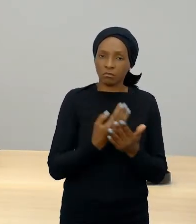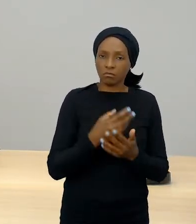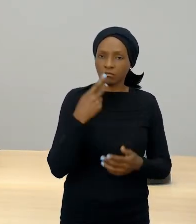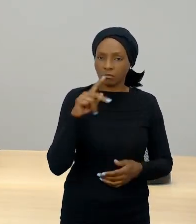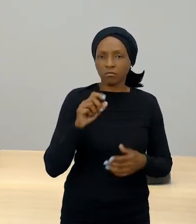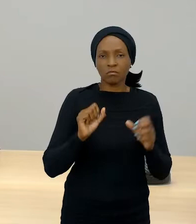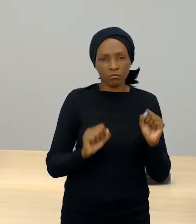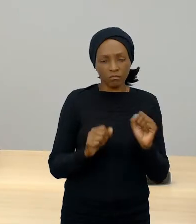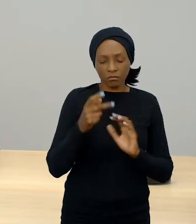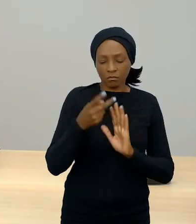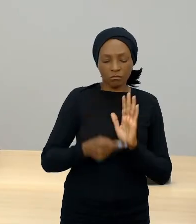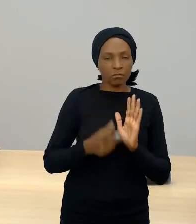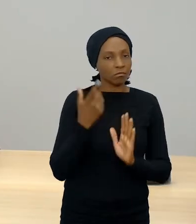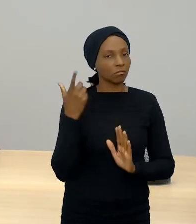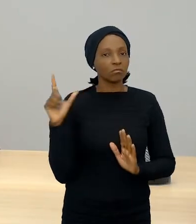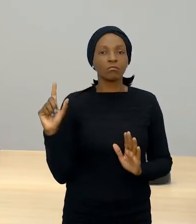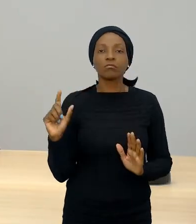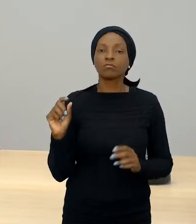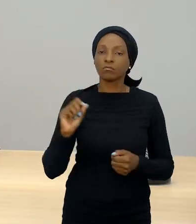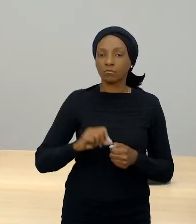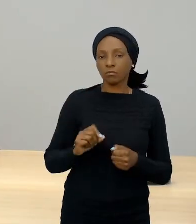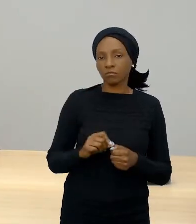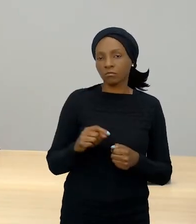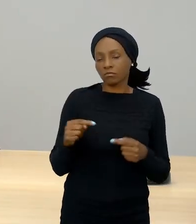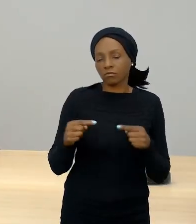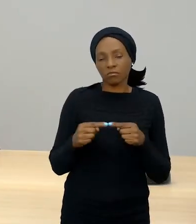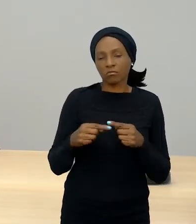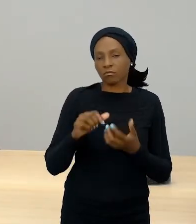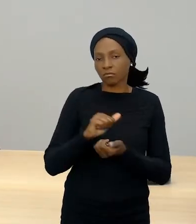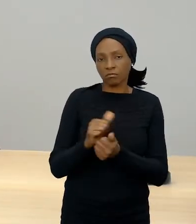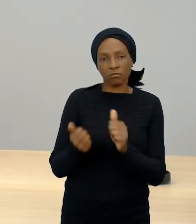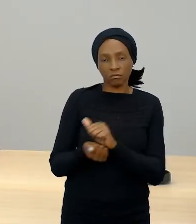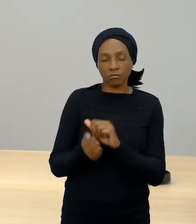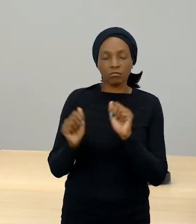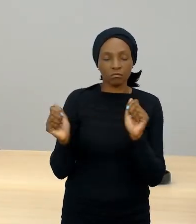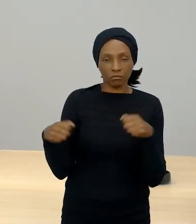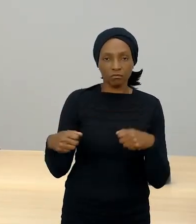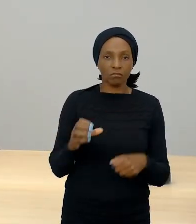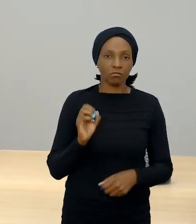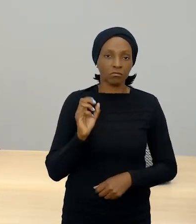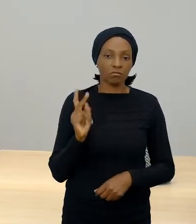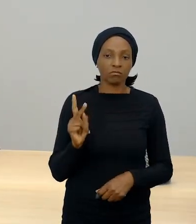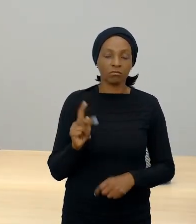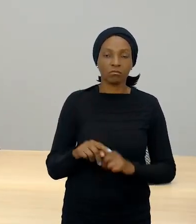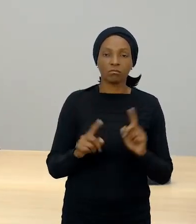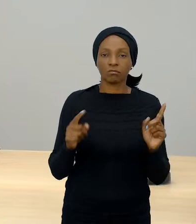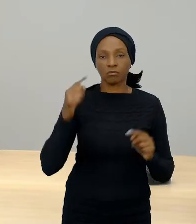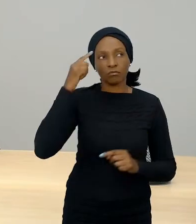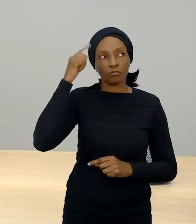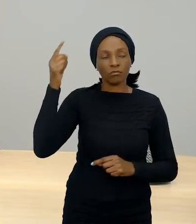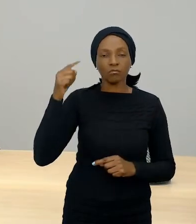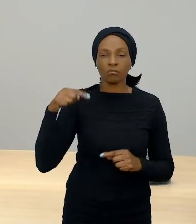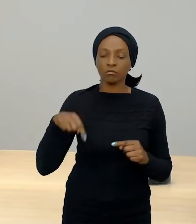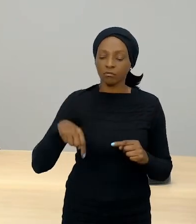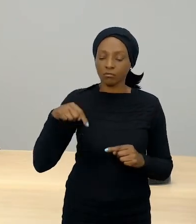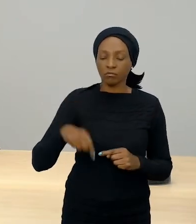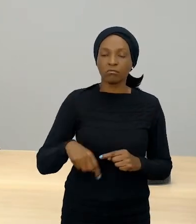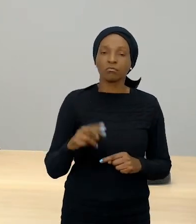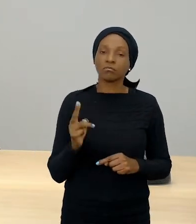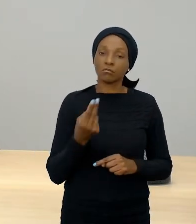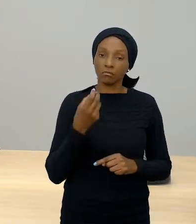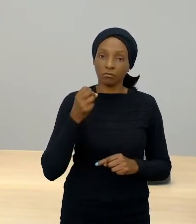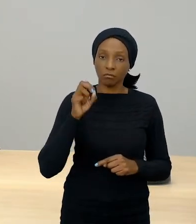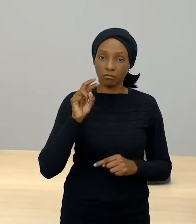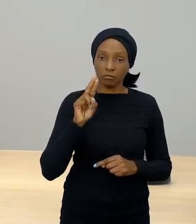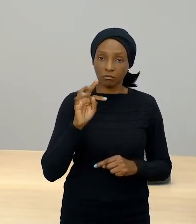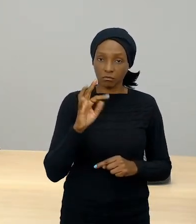fazer o projeto que ele achar mais pertinente, ok? Mas pensando aqui, que é o nosso caso da horta